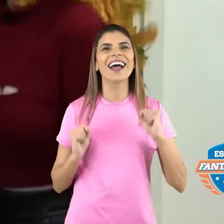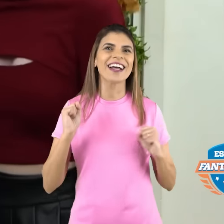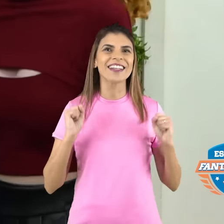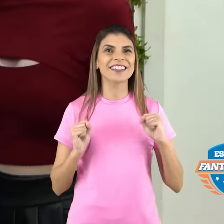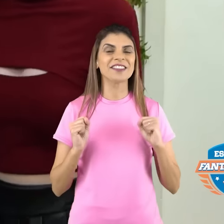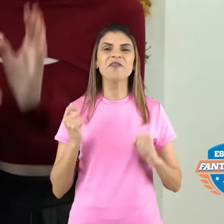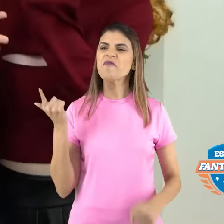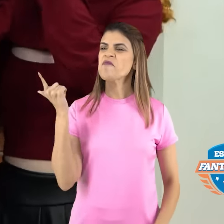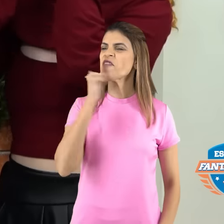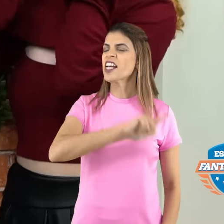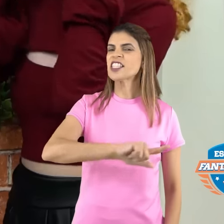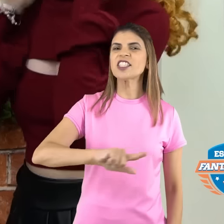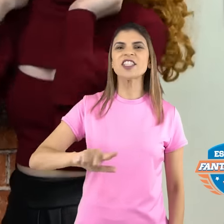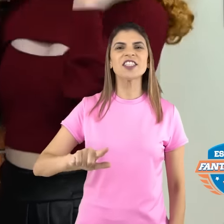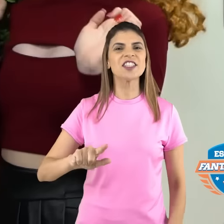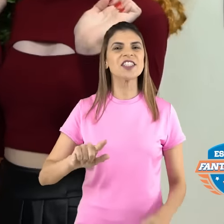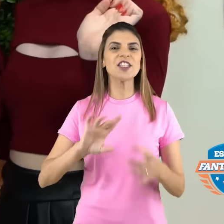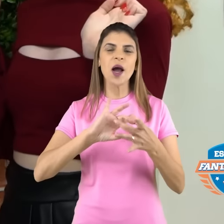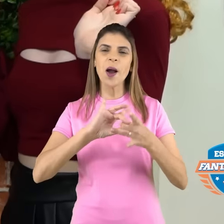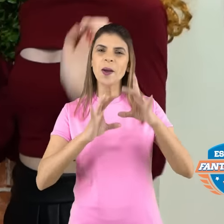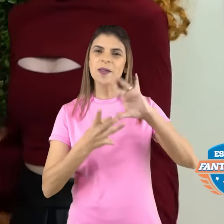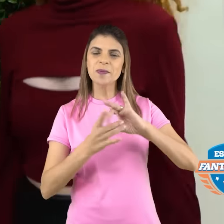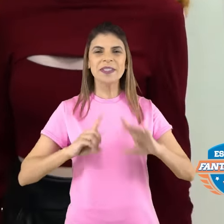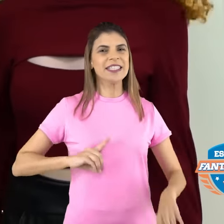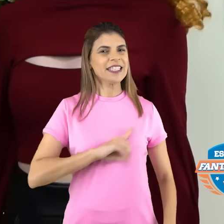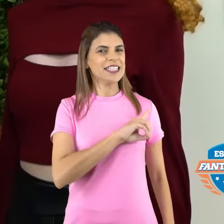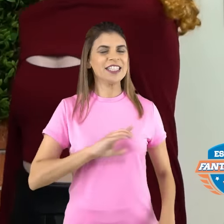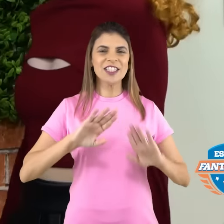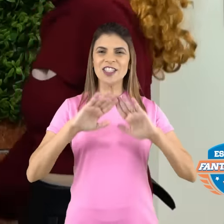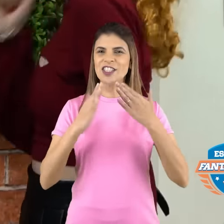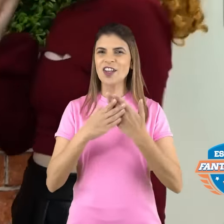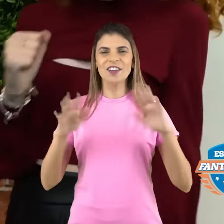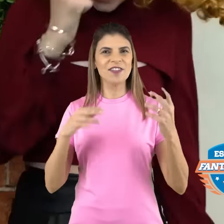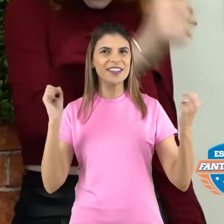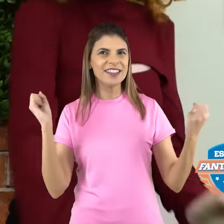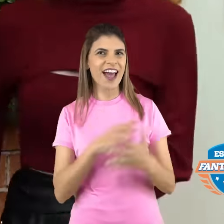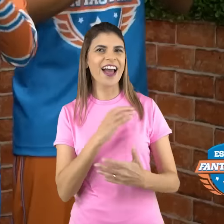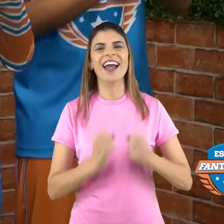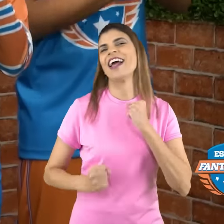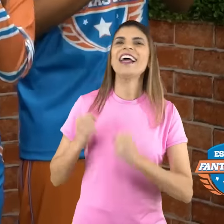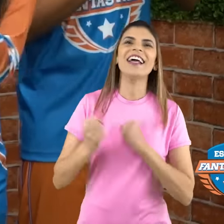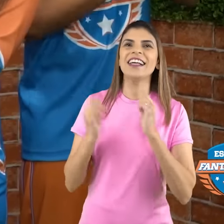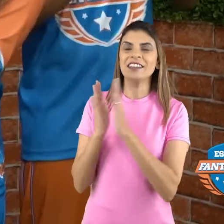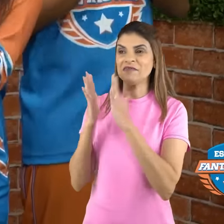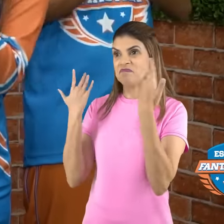Ela é a grande vencedora das Olimpíadas Sinistras da Escola Fantástica!